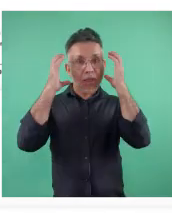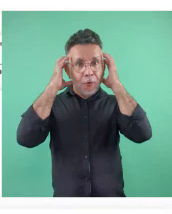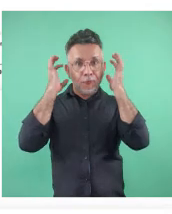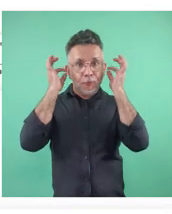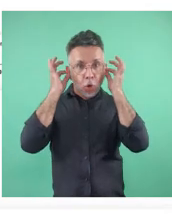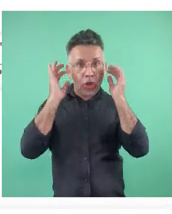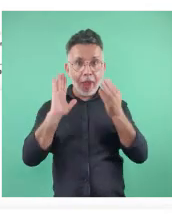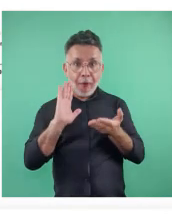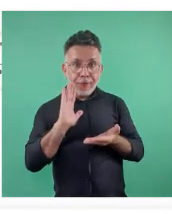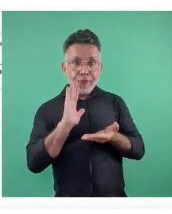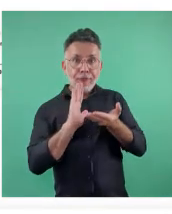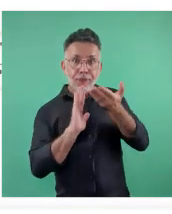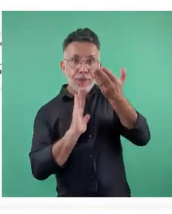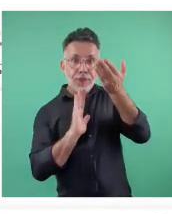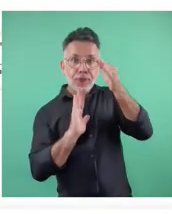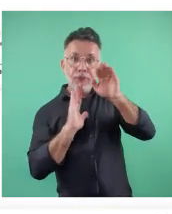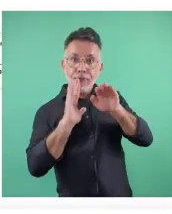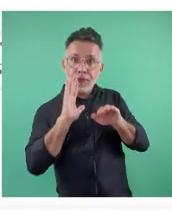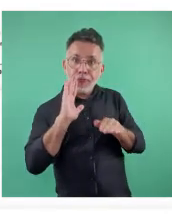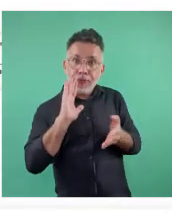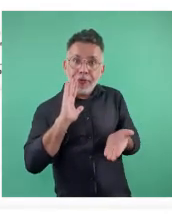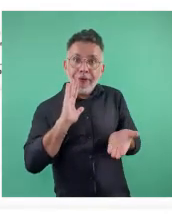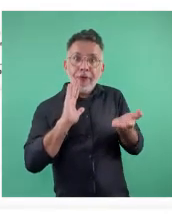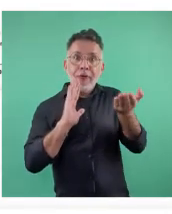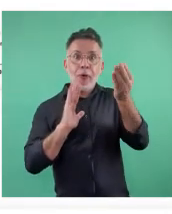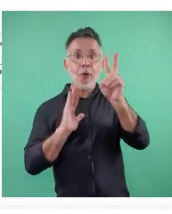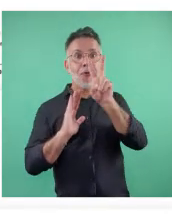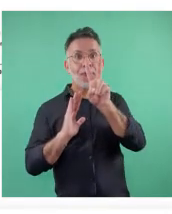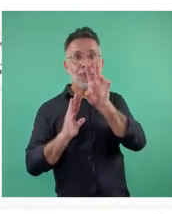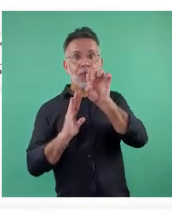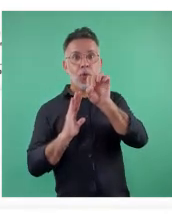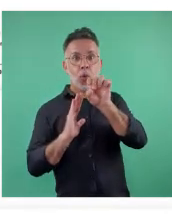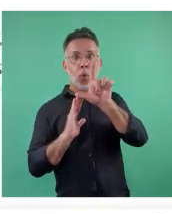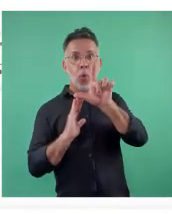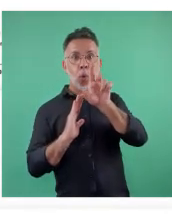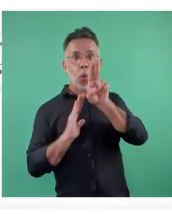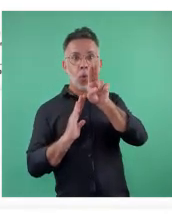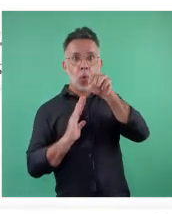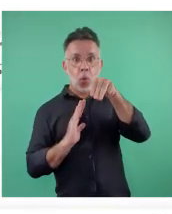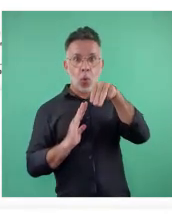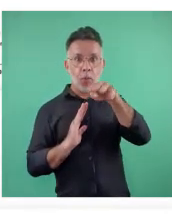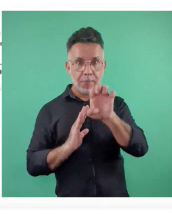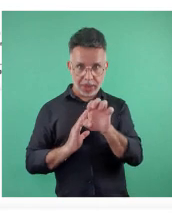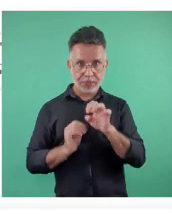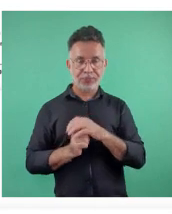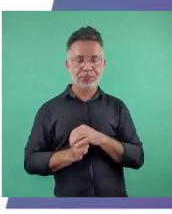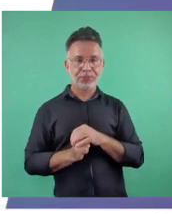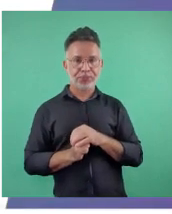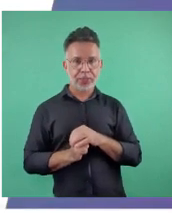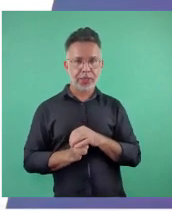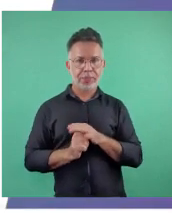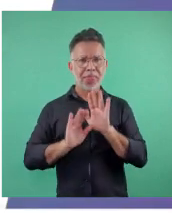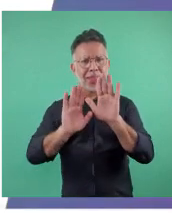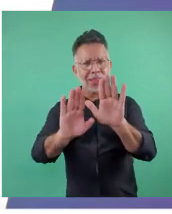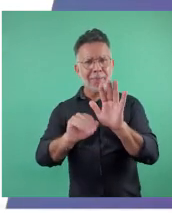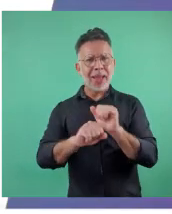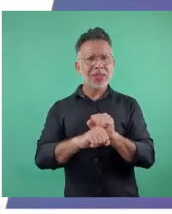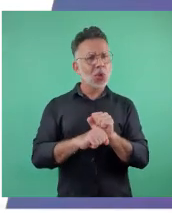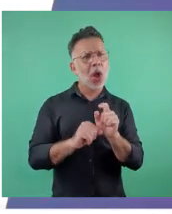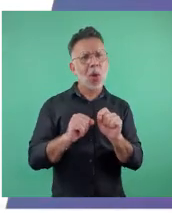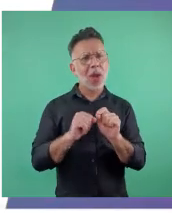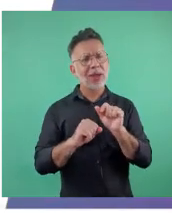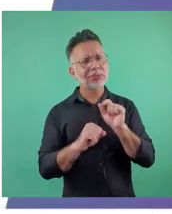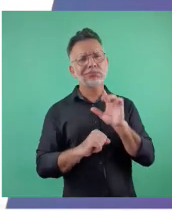exposta a esses fones de ouvido, o volume que as pessoas estariam expostas durante essas 40 horas